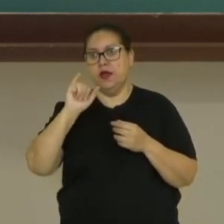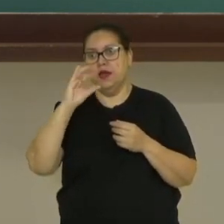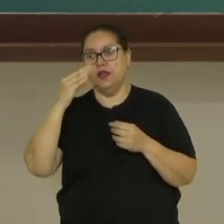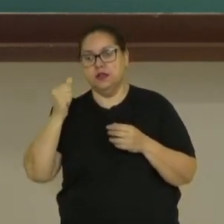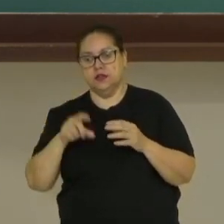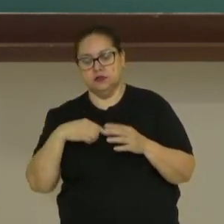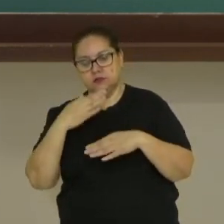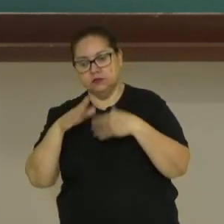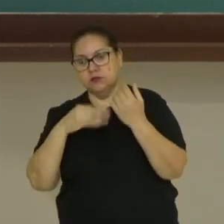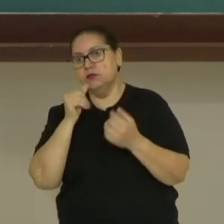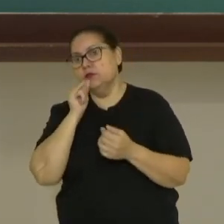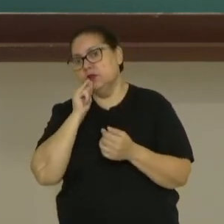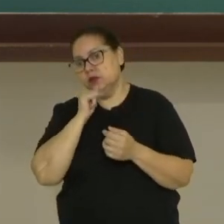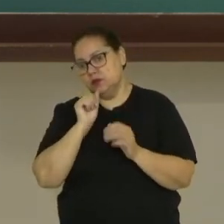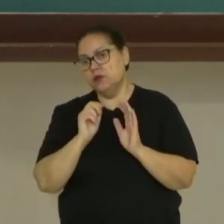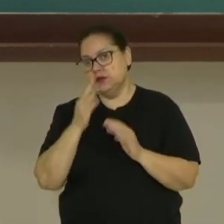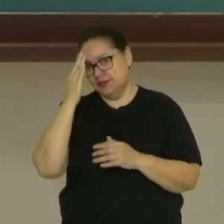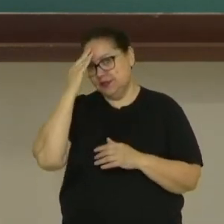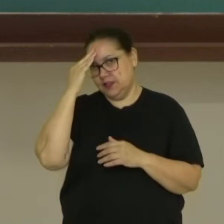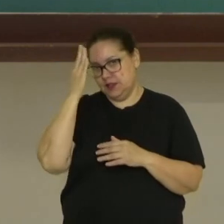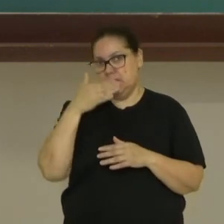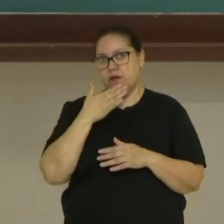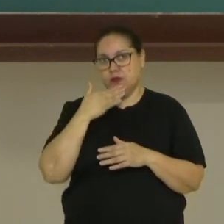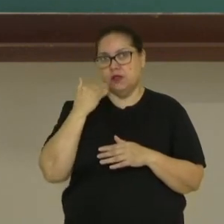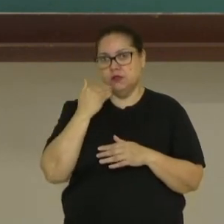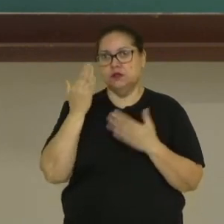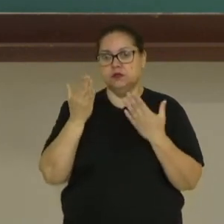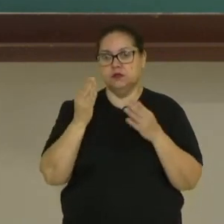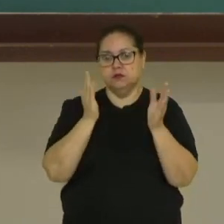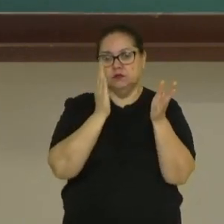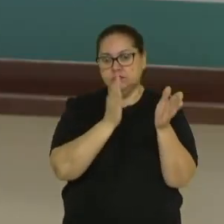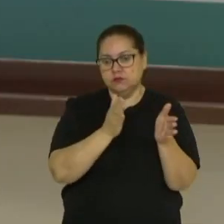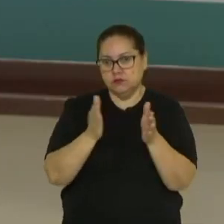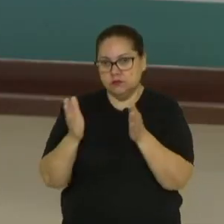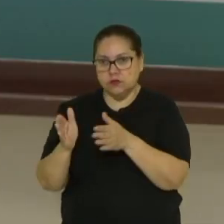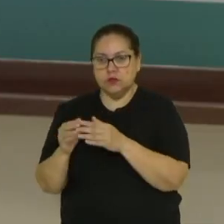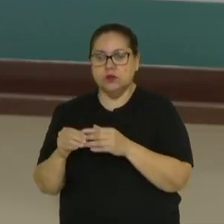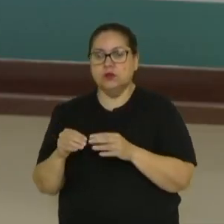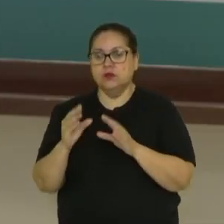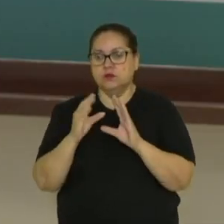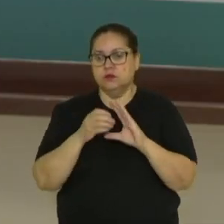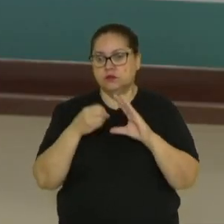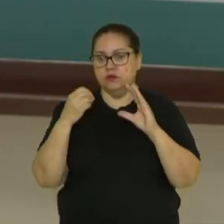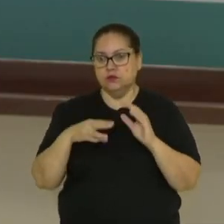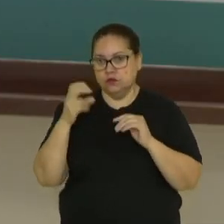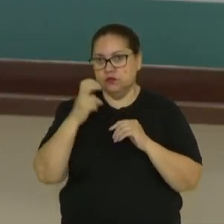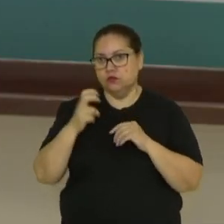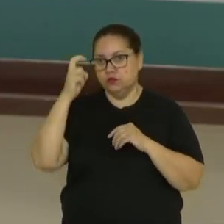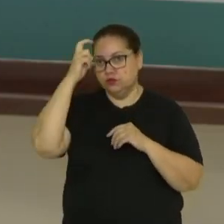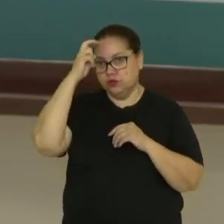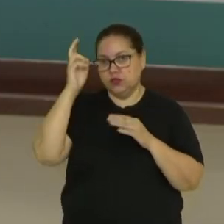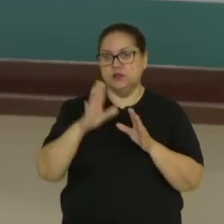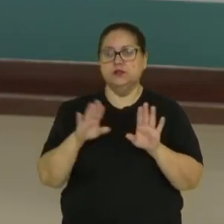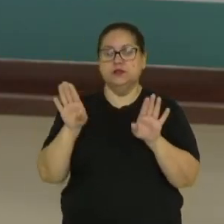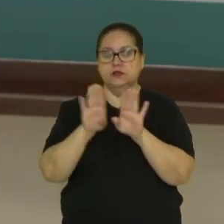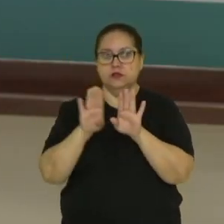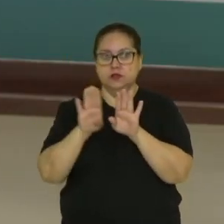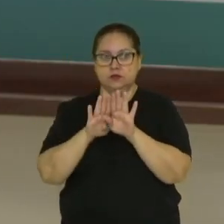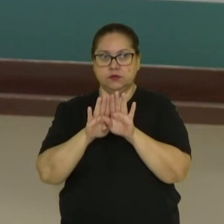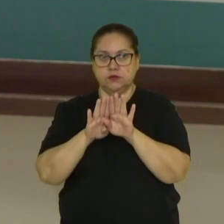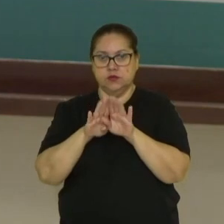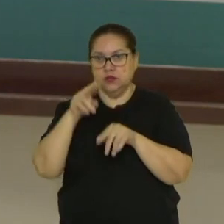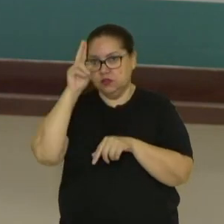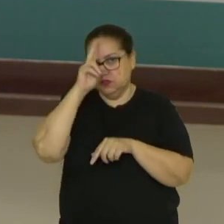bom? Então, um exemplo que a gente possa entender essa questão de classificação por critérios culturais e também